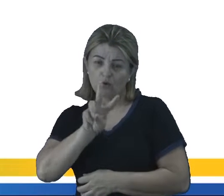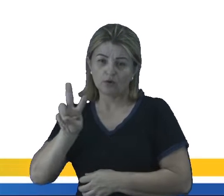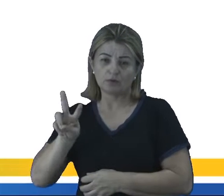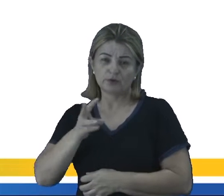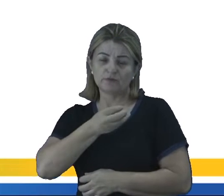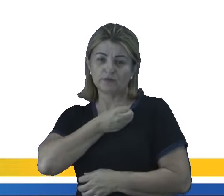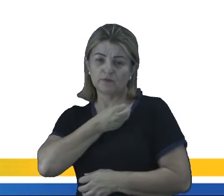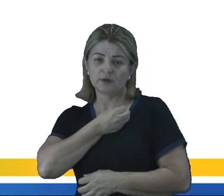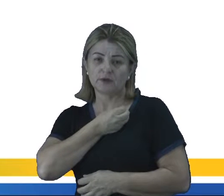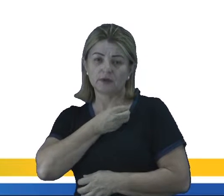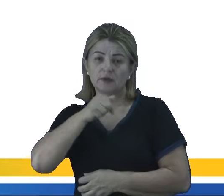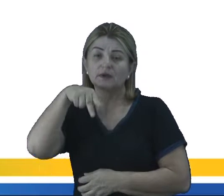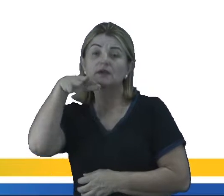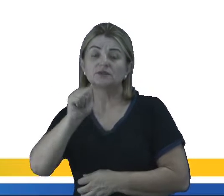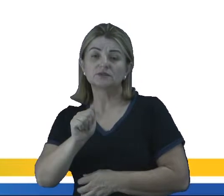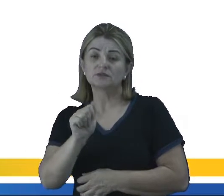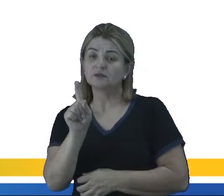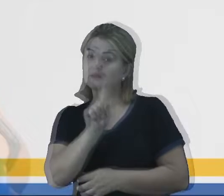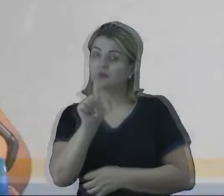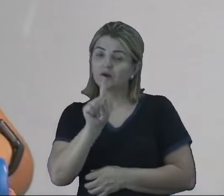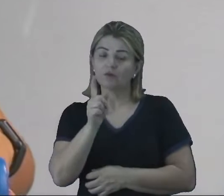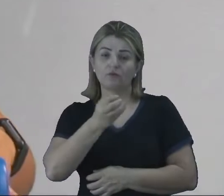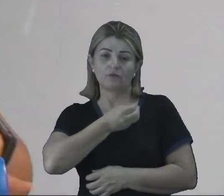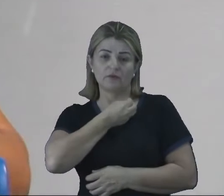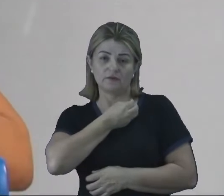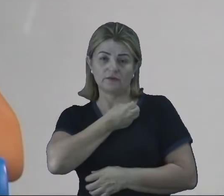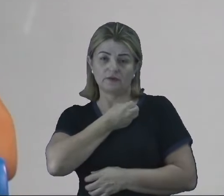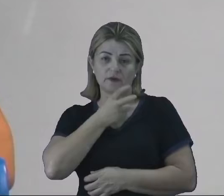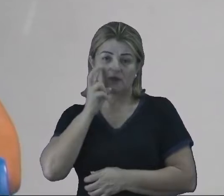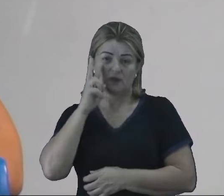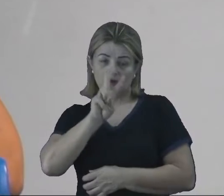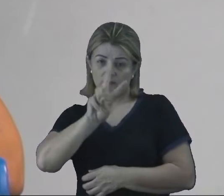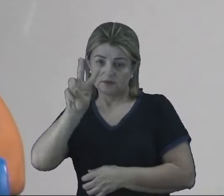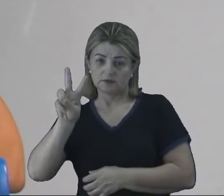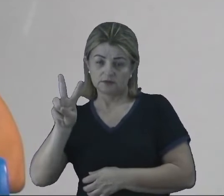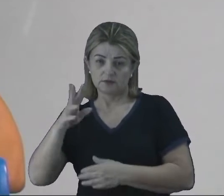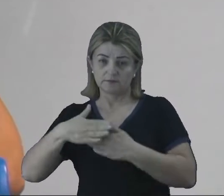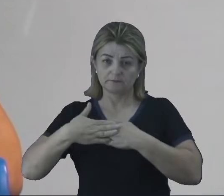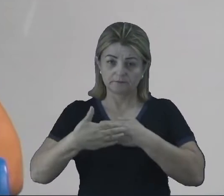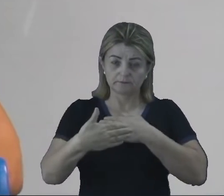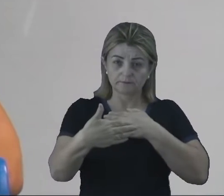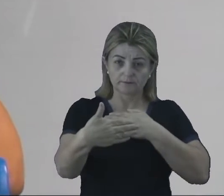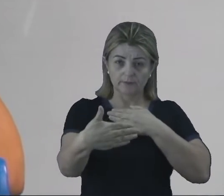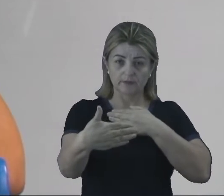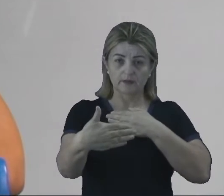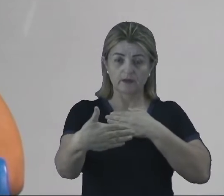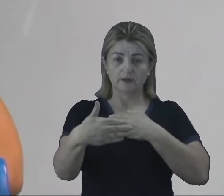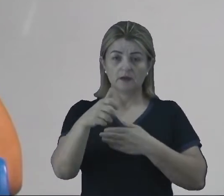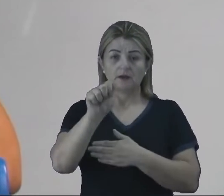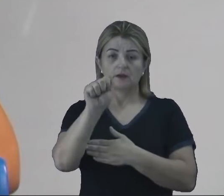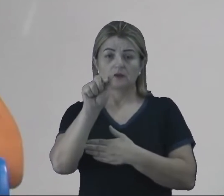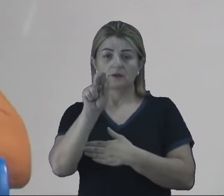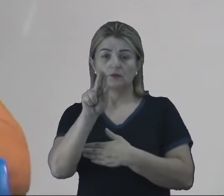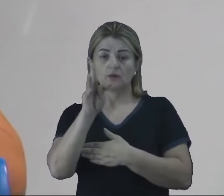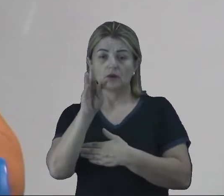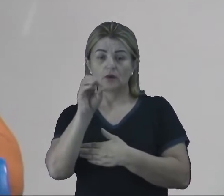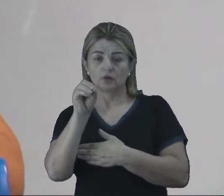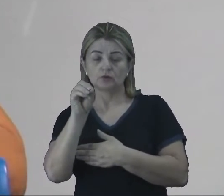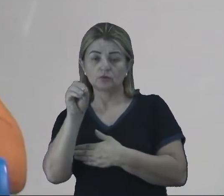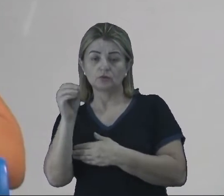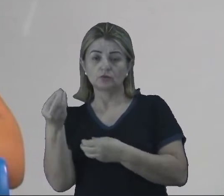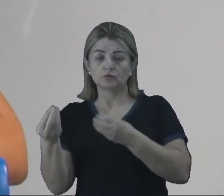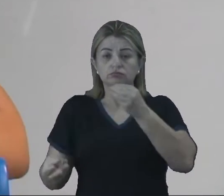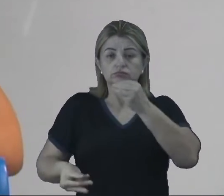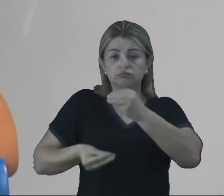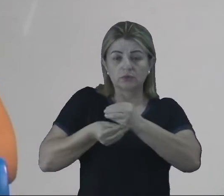você resolva as questões. Até porque, diante de um texto literário, a gente precisa verificar características,